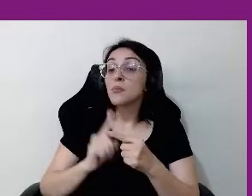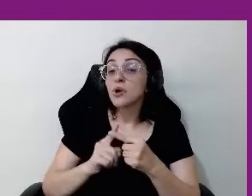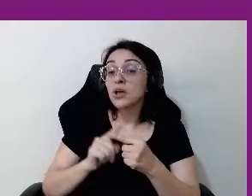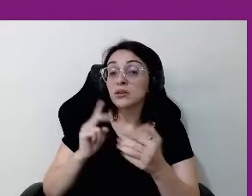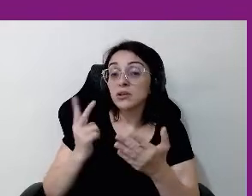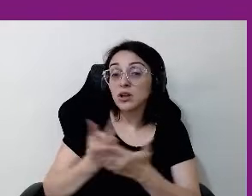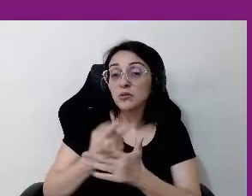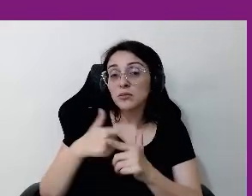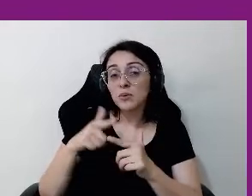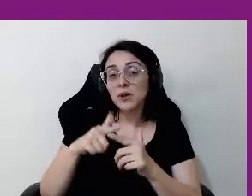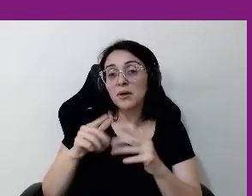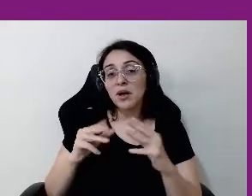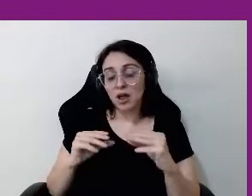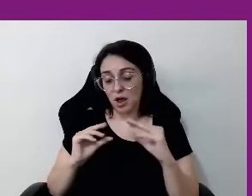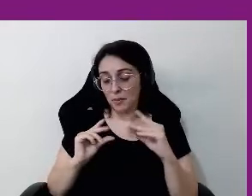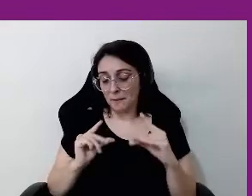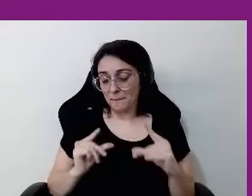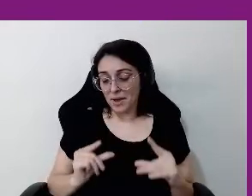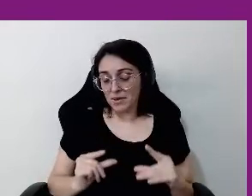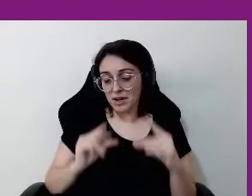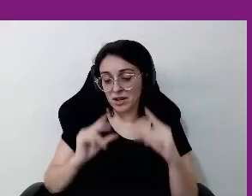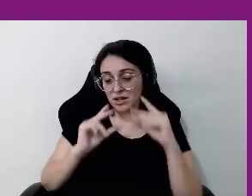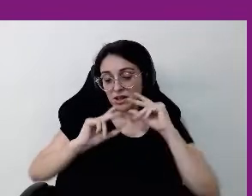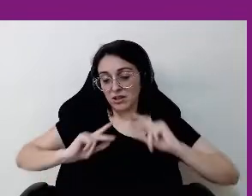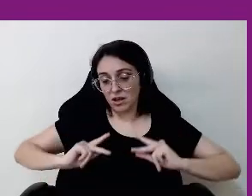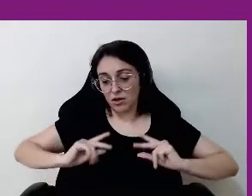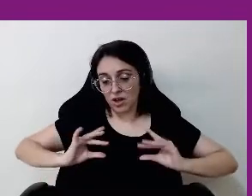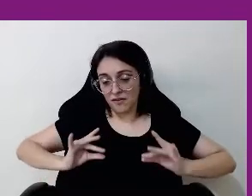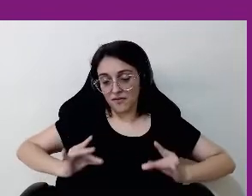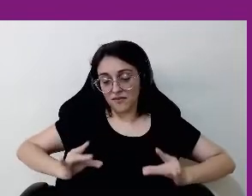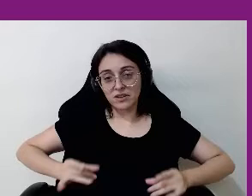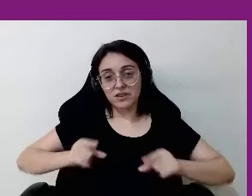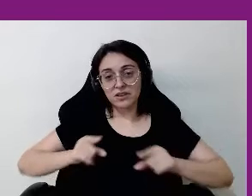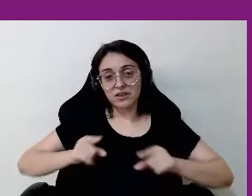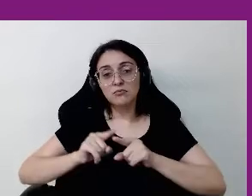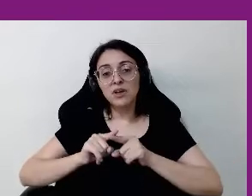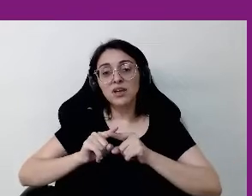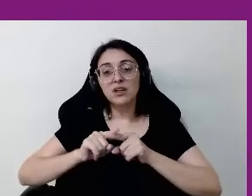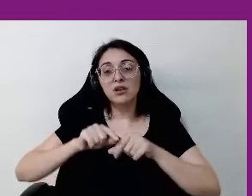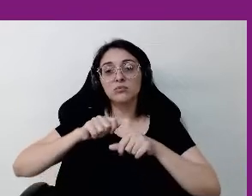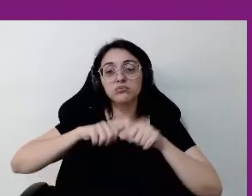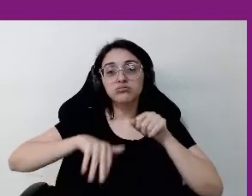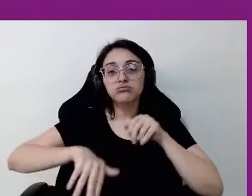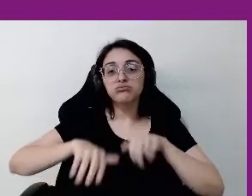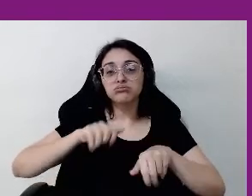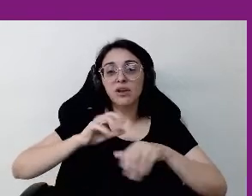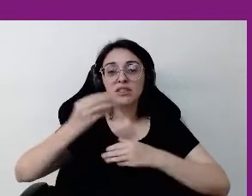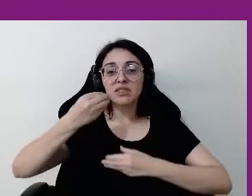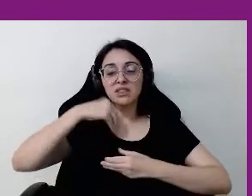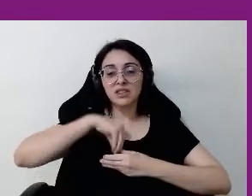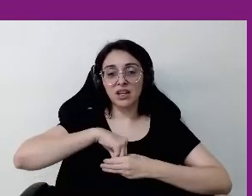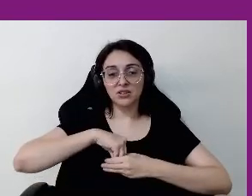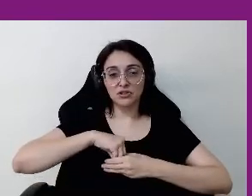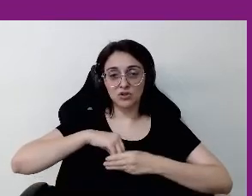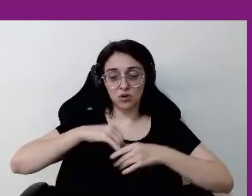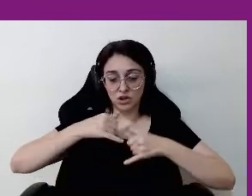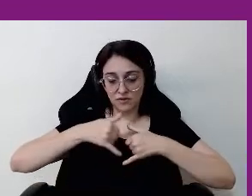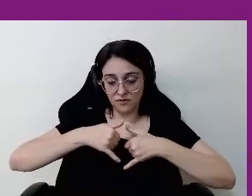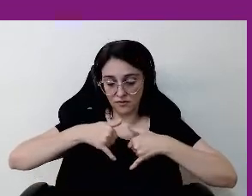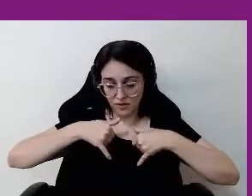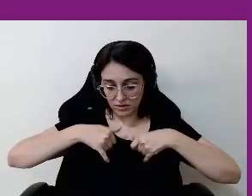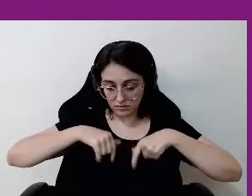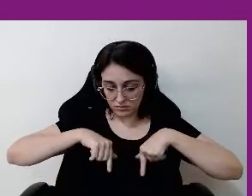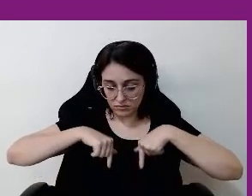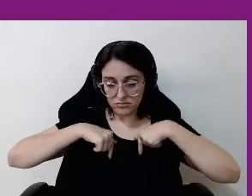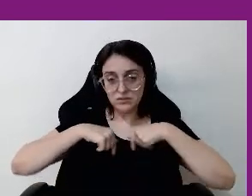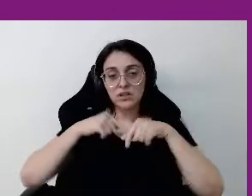alteração da permeabilidade da membrana alvéolo capilar e extravasamento de plasma para dentro dos alvéolos. Ela continua